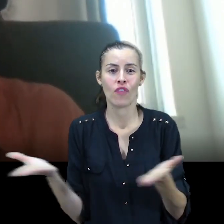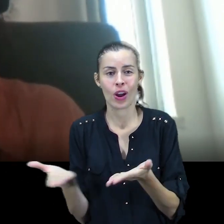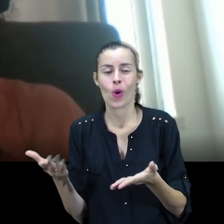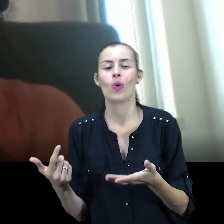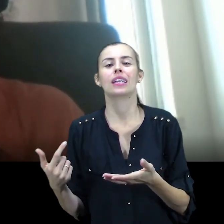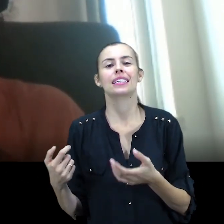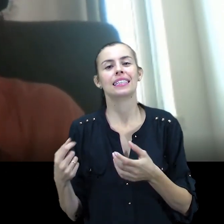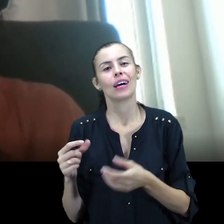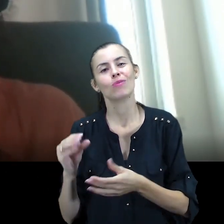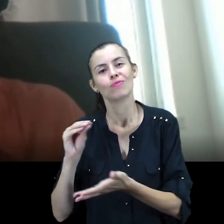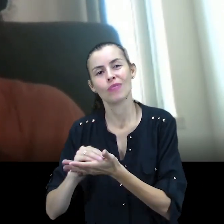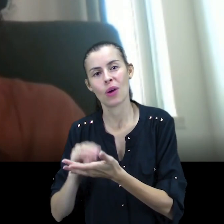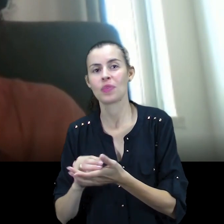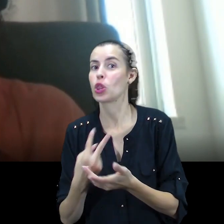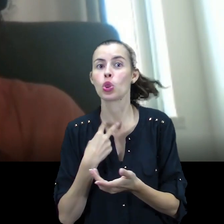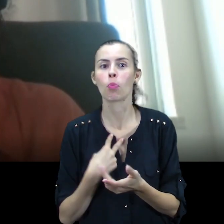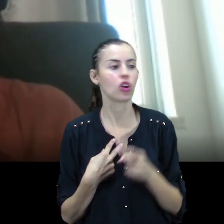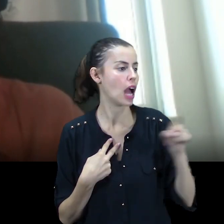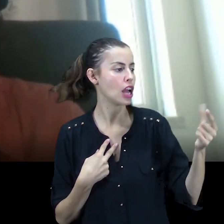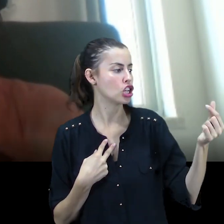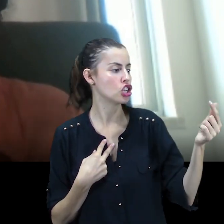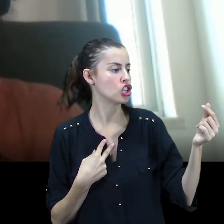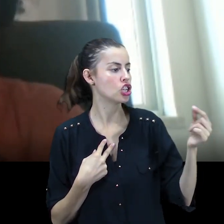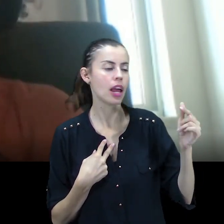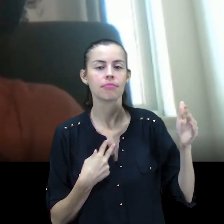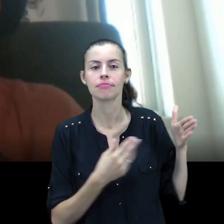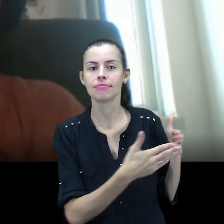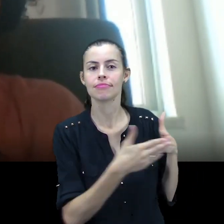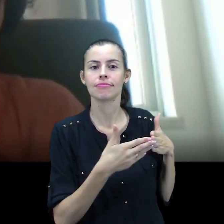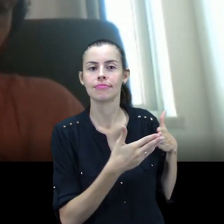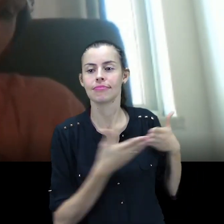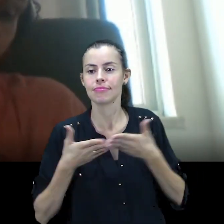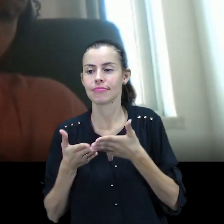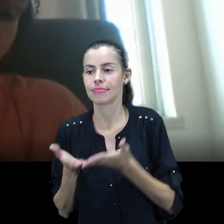gente possa garantir também que essa extensão aconteça de maneira mais ampla